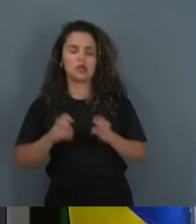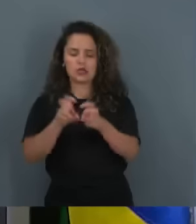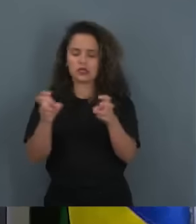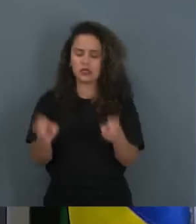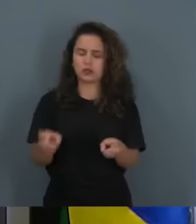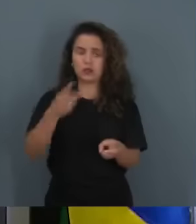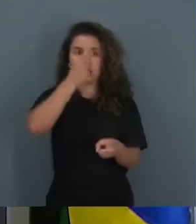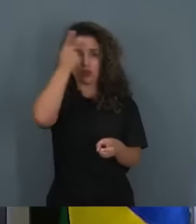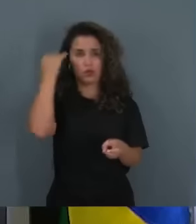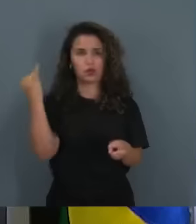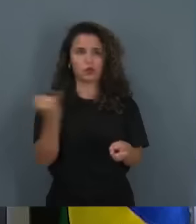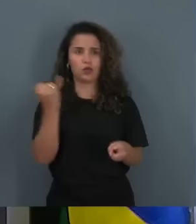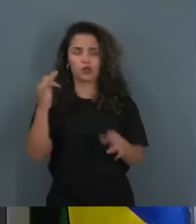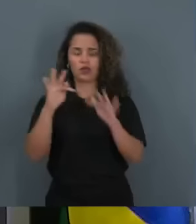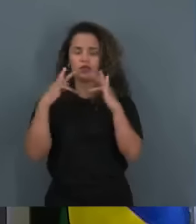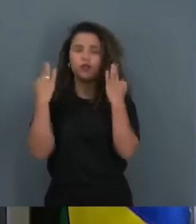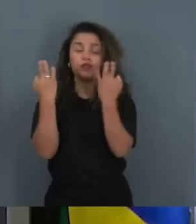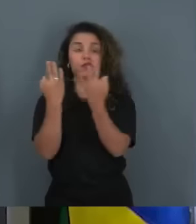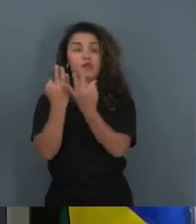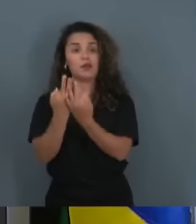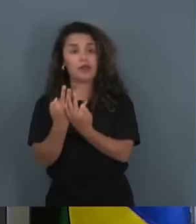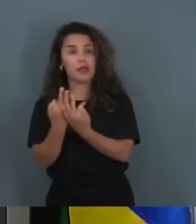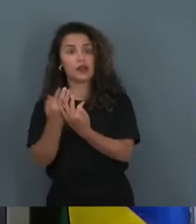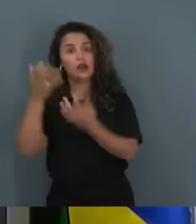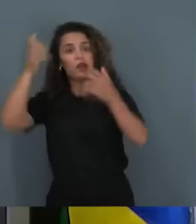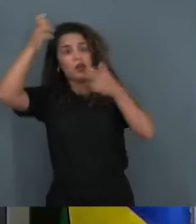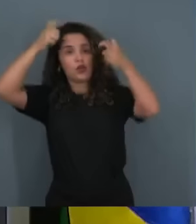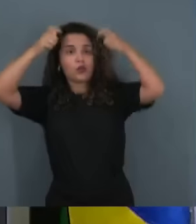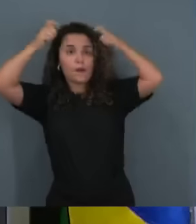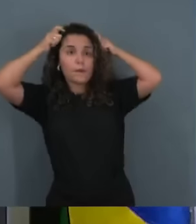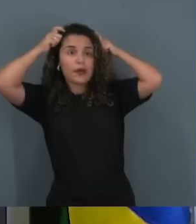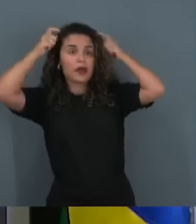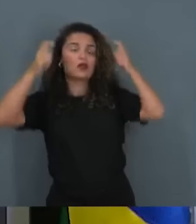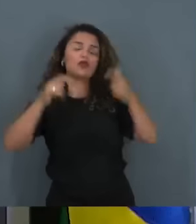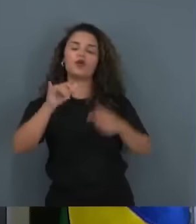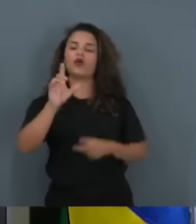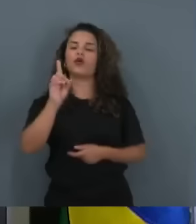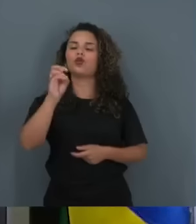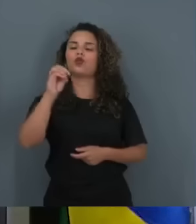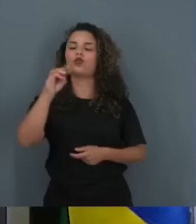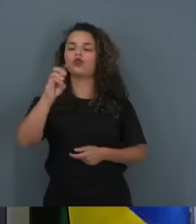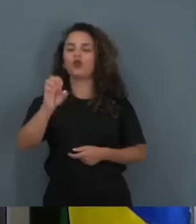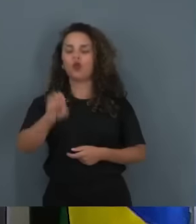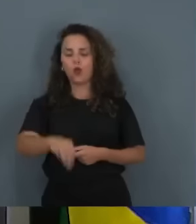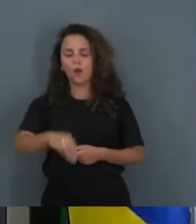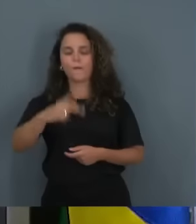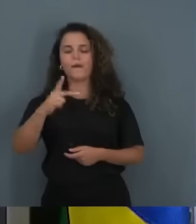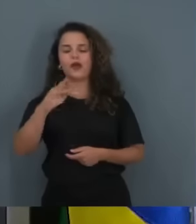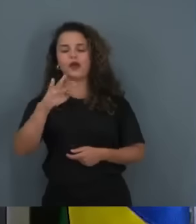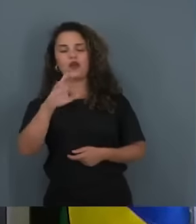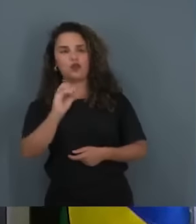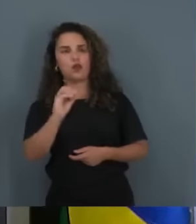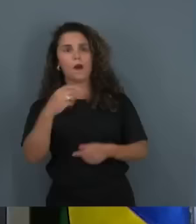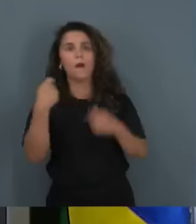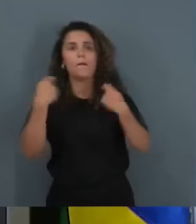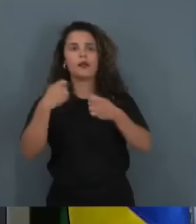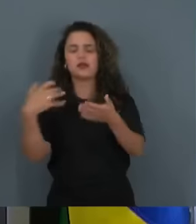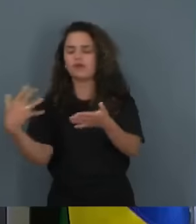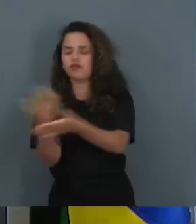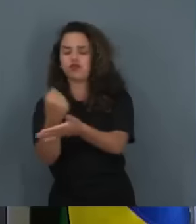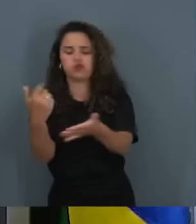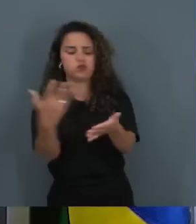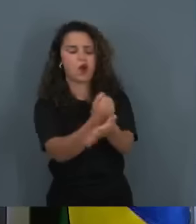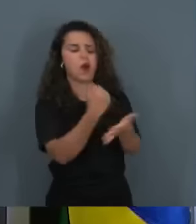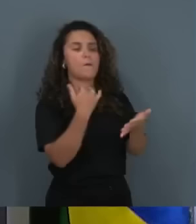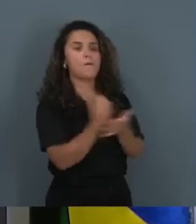Grandes historiadores e familiares de Dom Pedro II. Precisamos resgatar o que de bom o Brasil produziu e